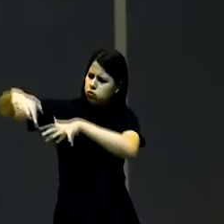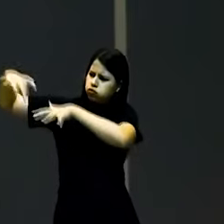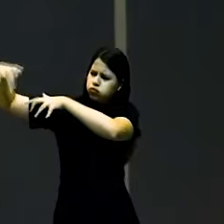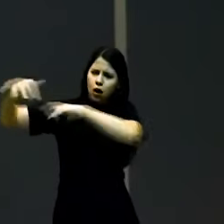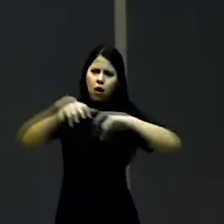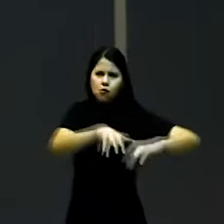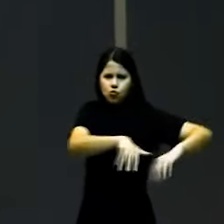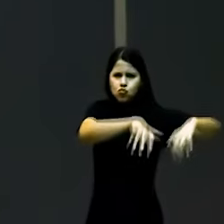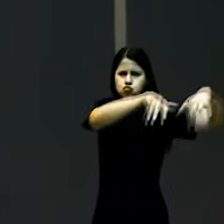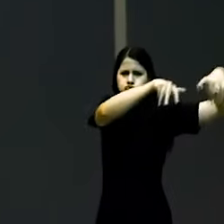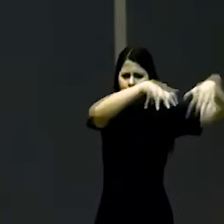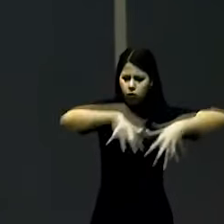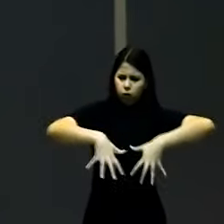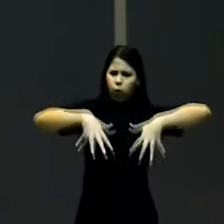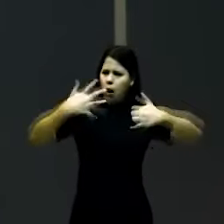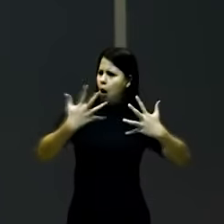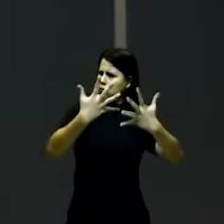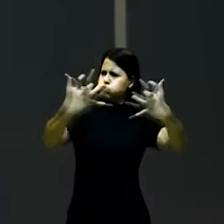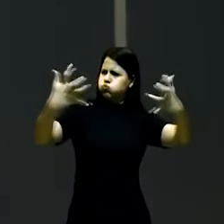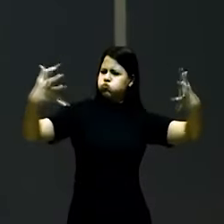Levavam bandeiras, aqueles batuques.